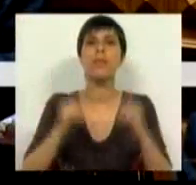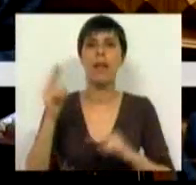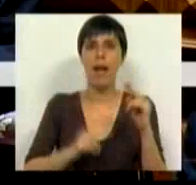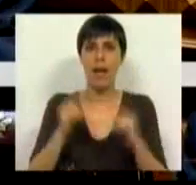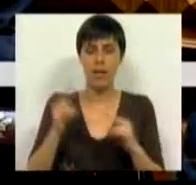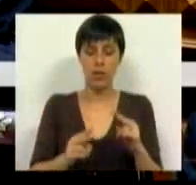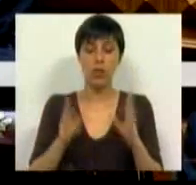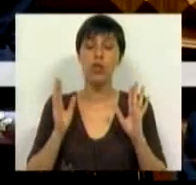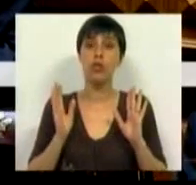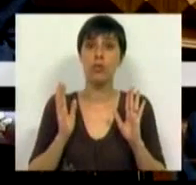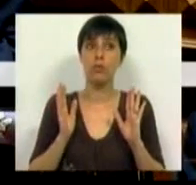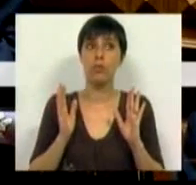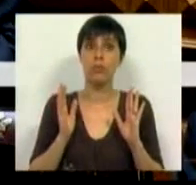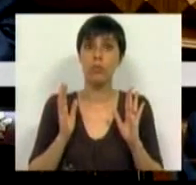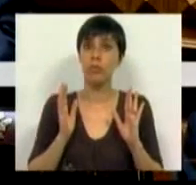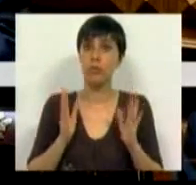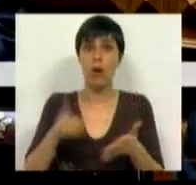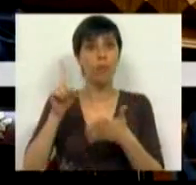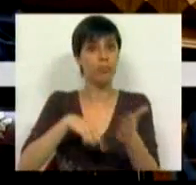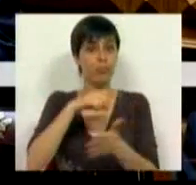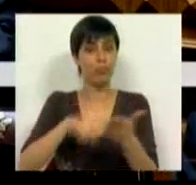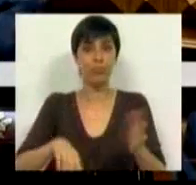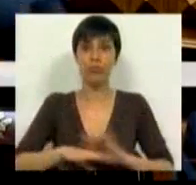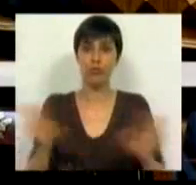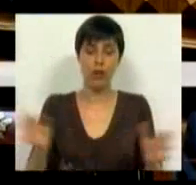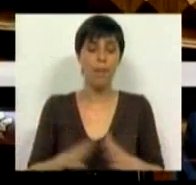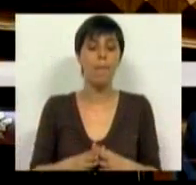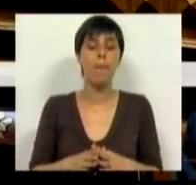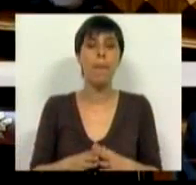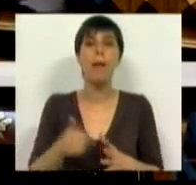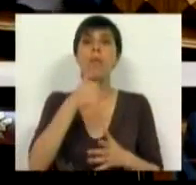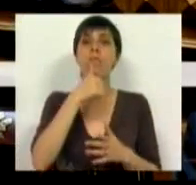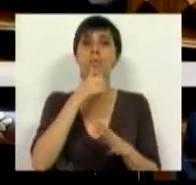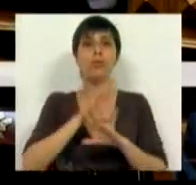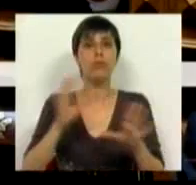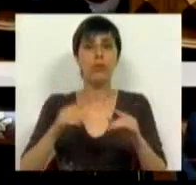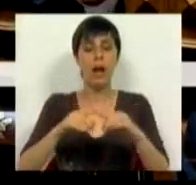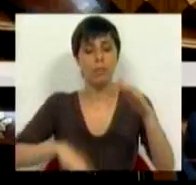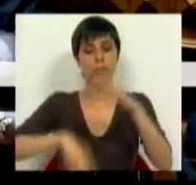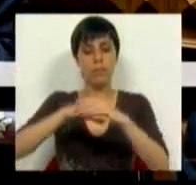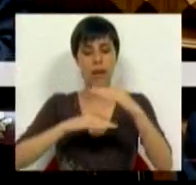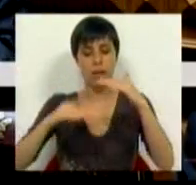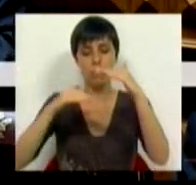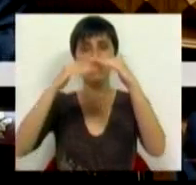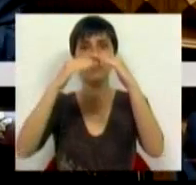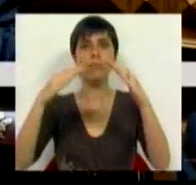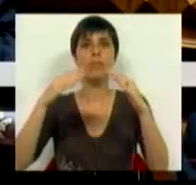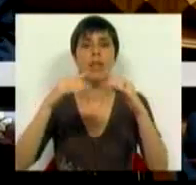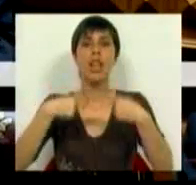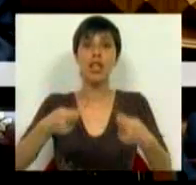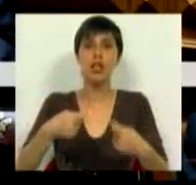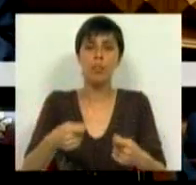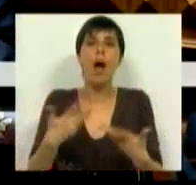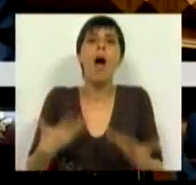Finanças já foi anulado, já foram então estabelecidos os tetos da despesa, o que é que nós